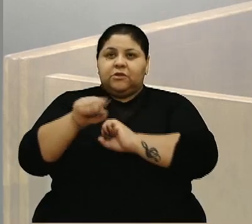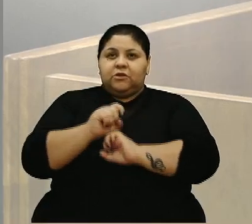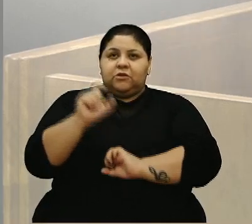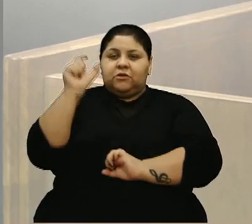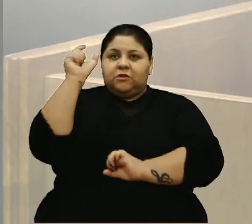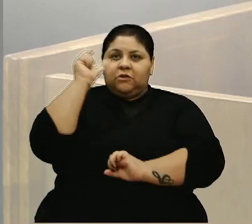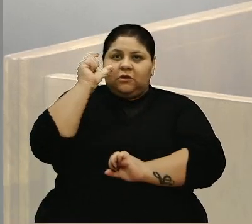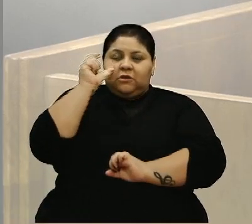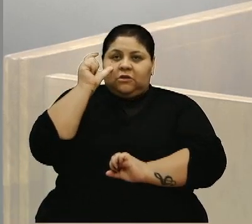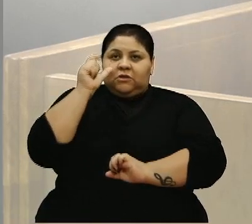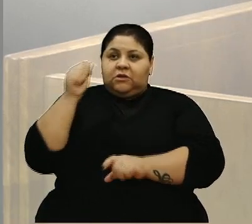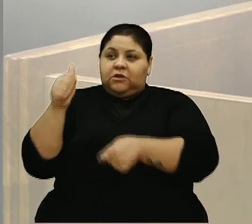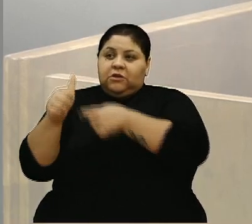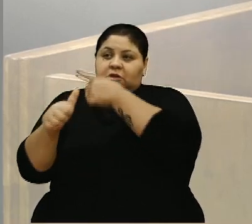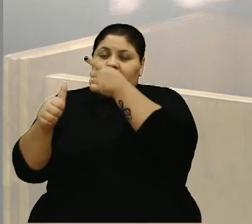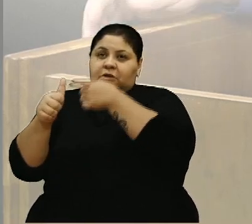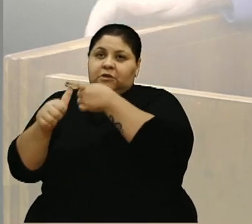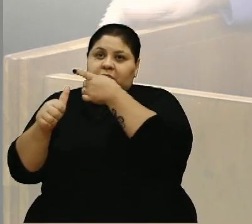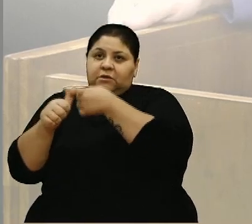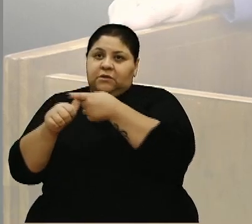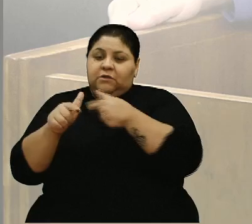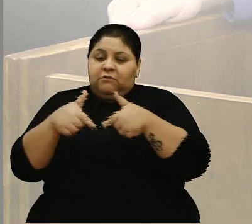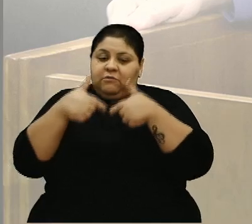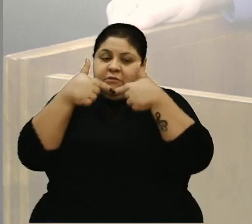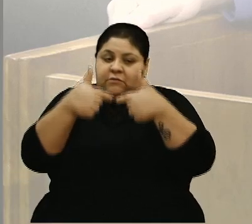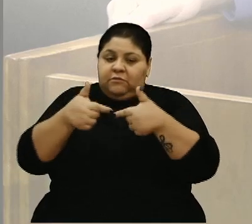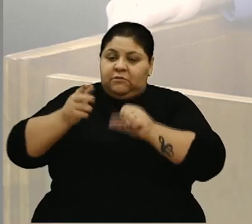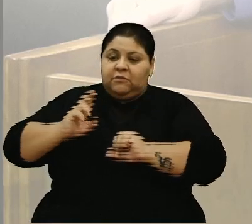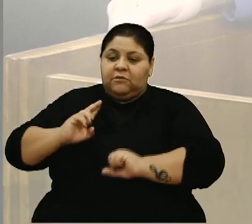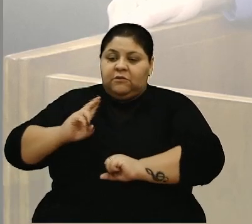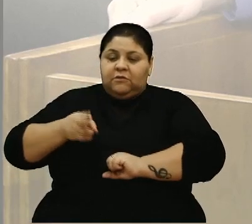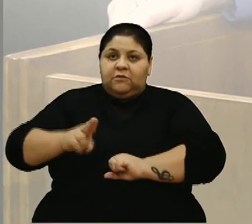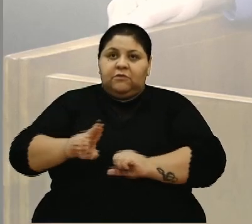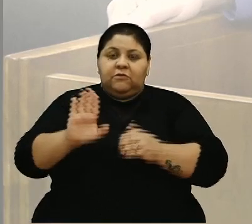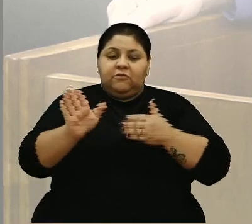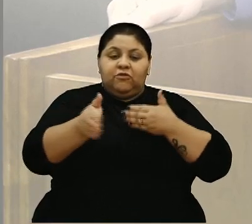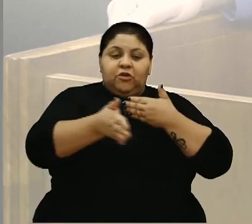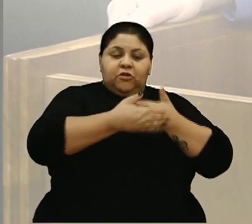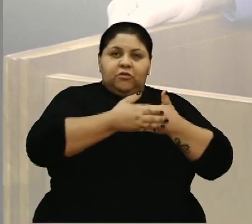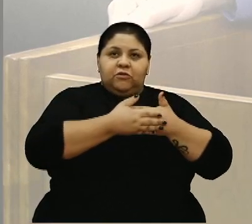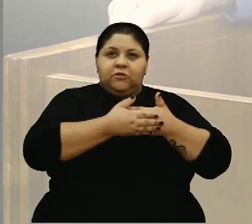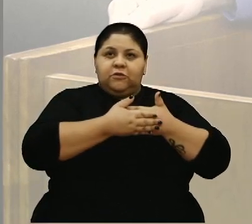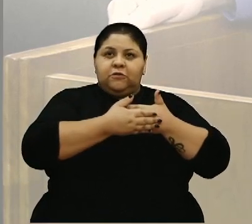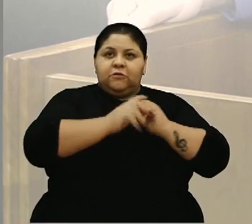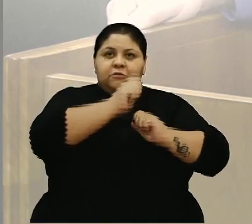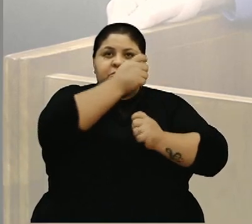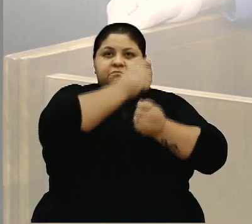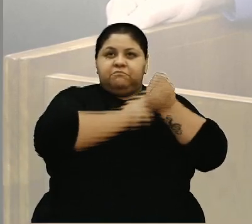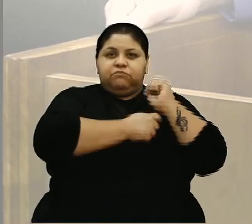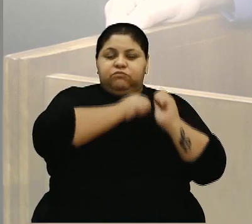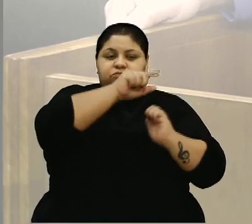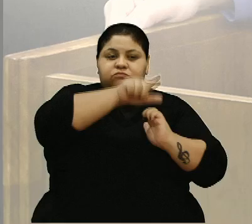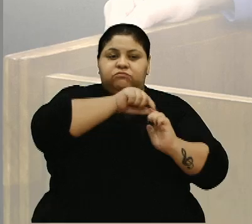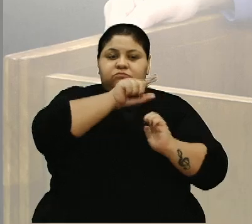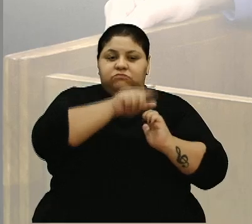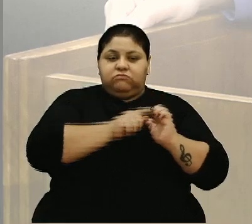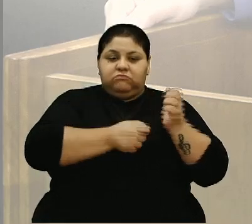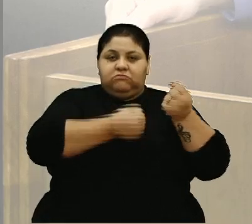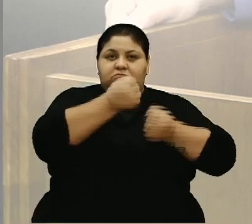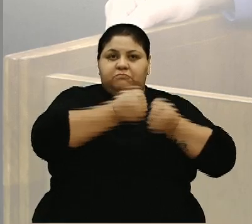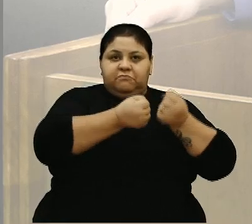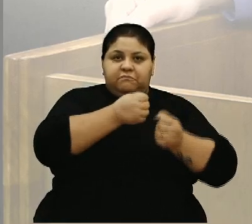que as primeiras medidas sempre foram de fechamento de empresas, de indústrias, de transporte